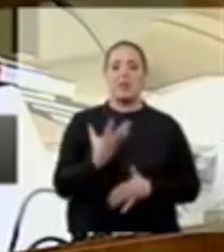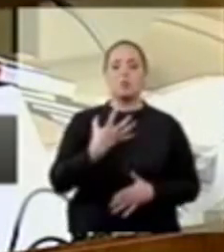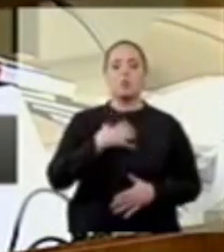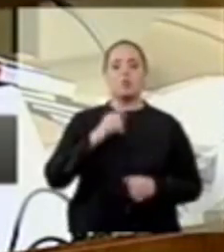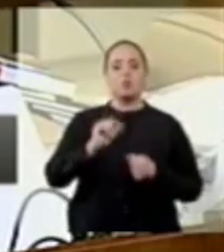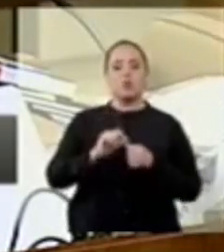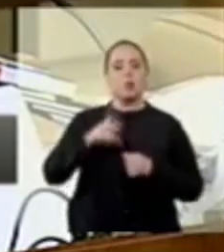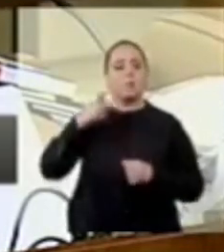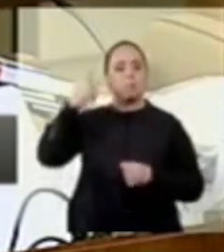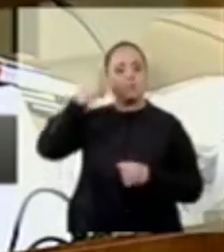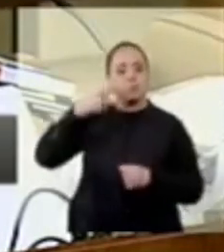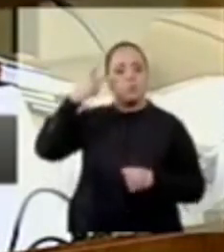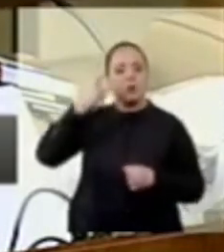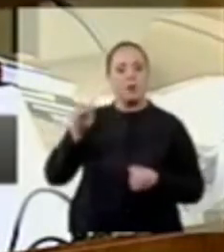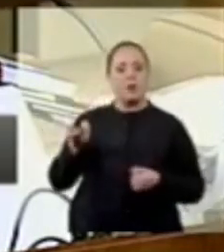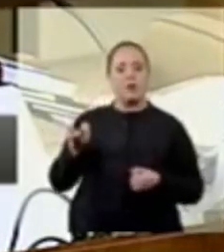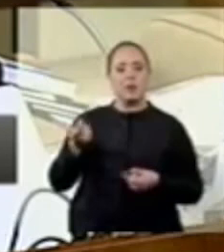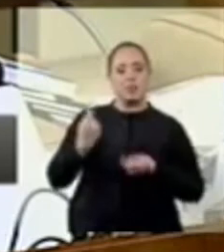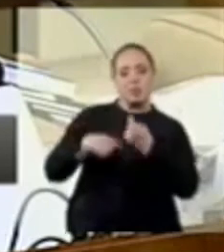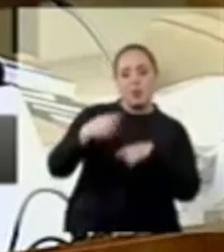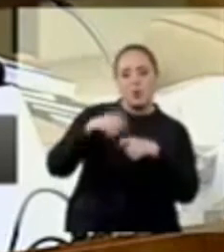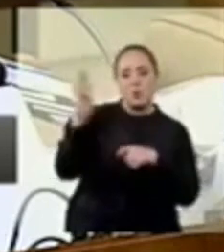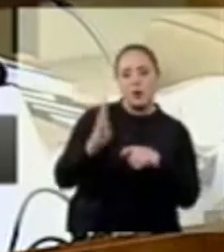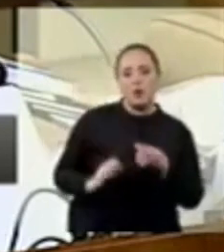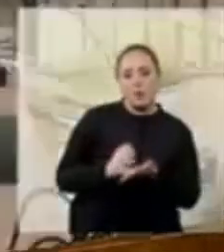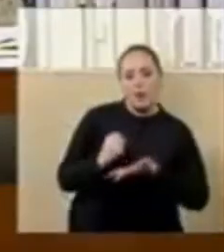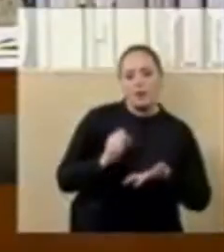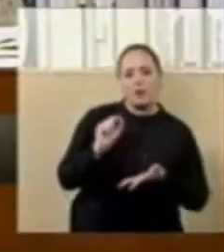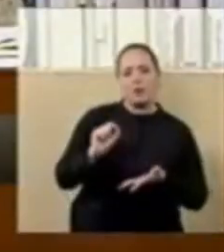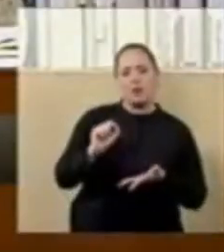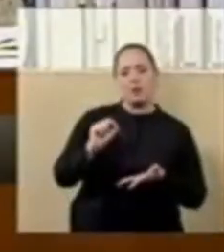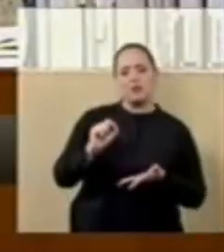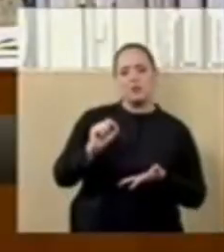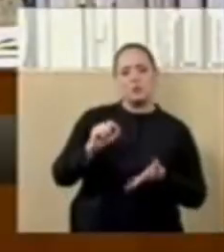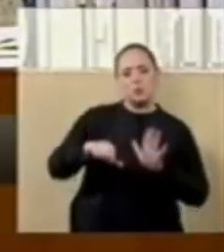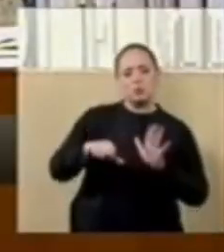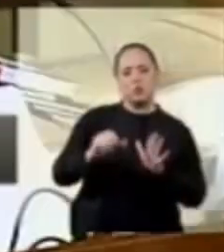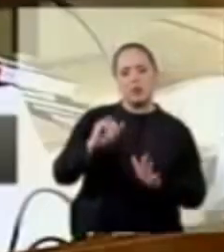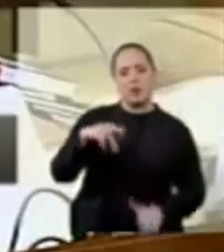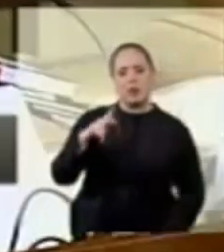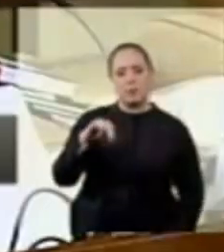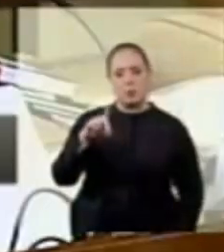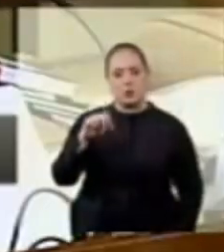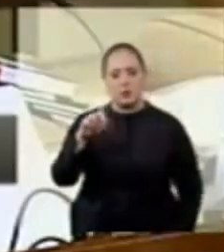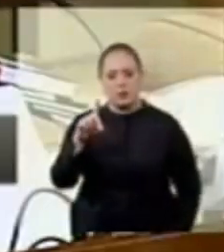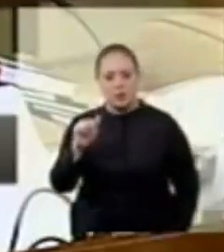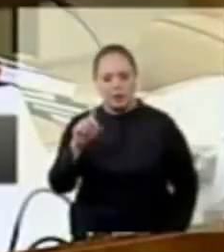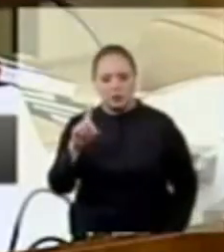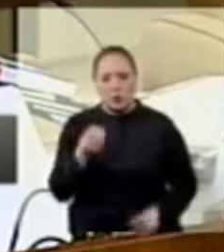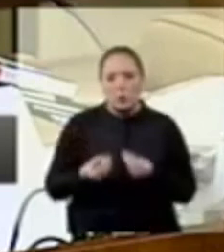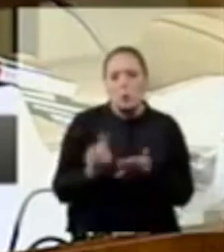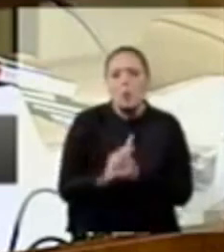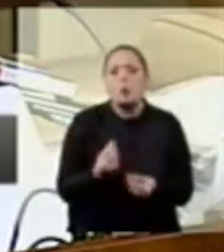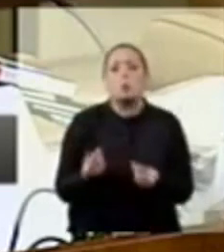fazer política e de fazer negócios no brasil baseado nesta impunidade como é que o esquema funciona funciona